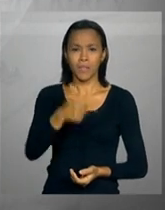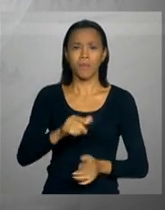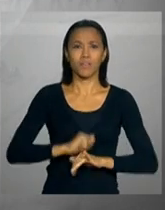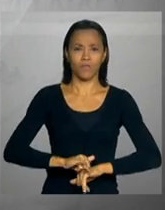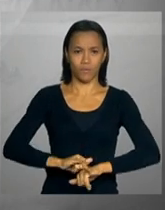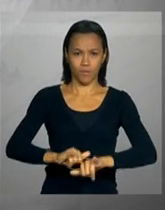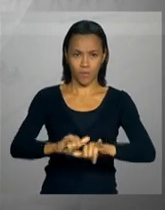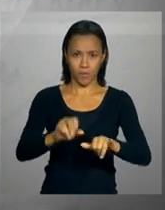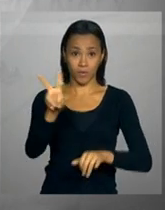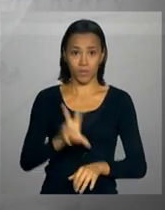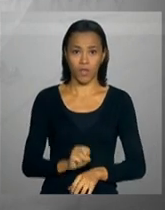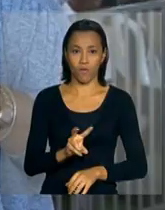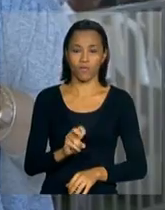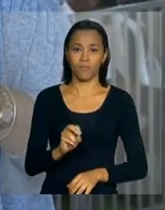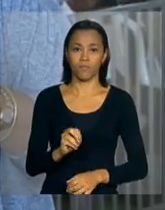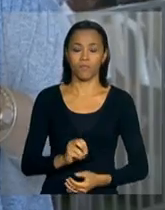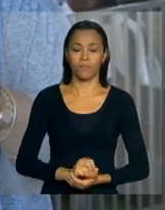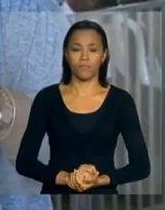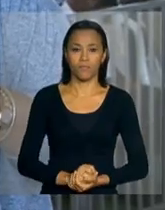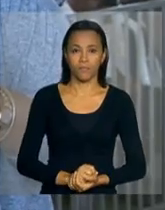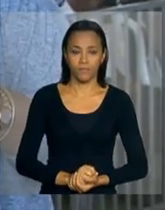informações ao